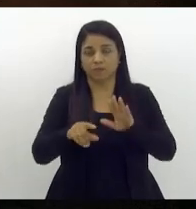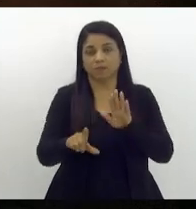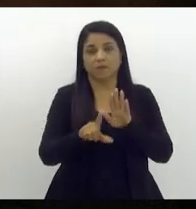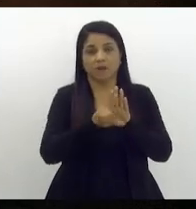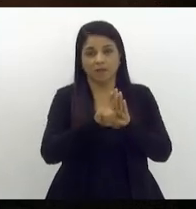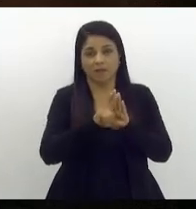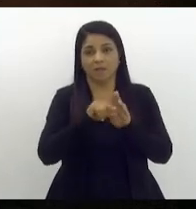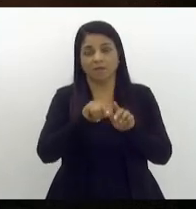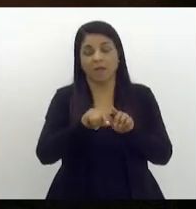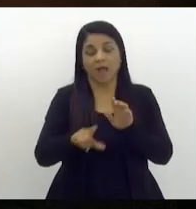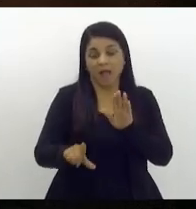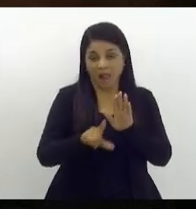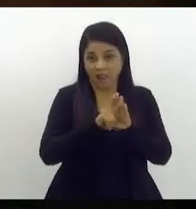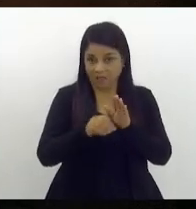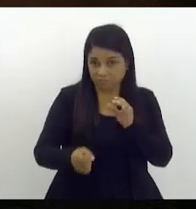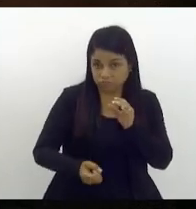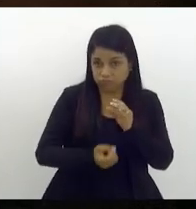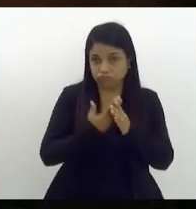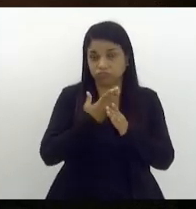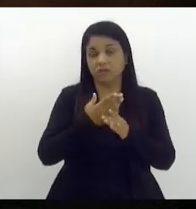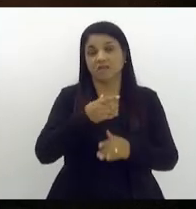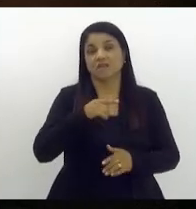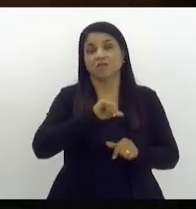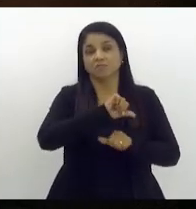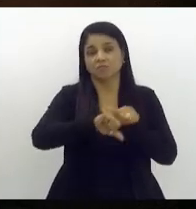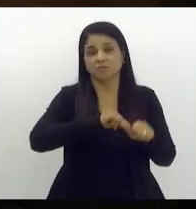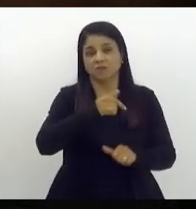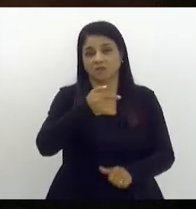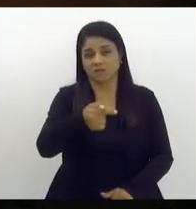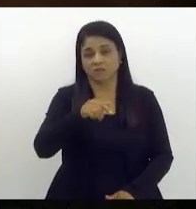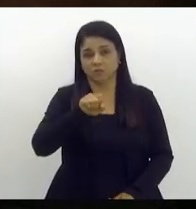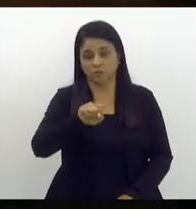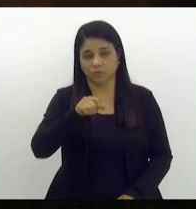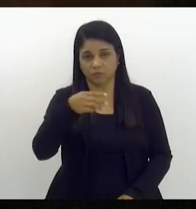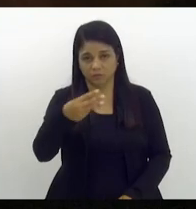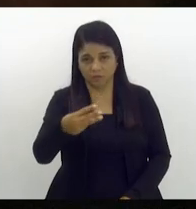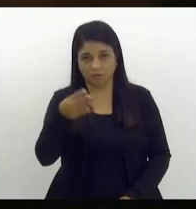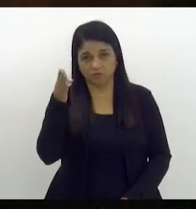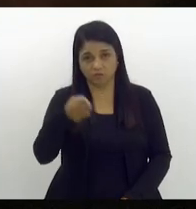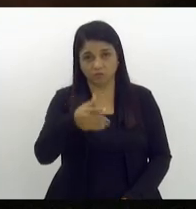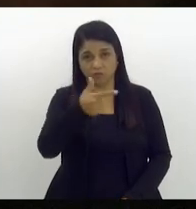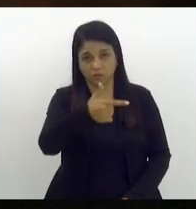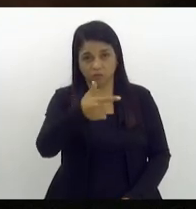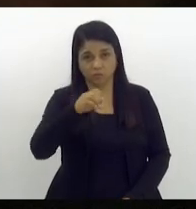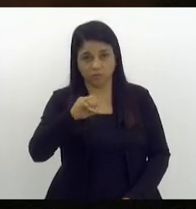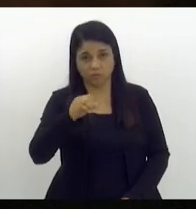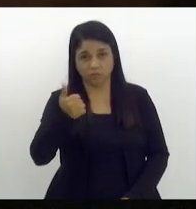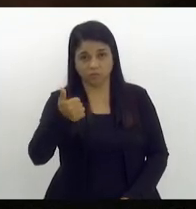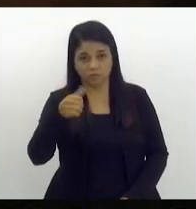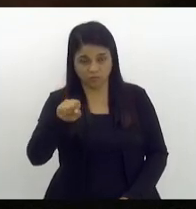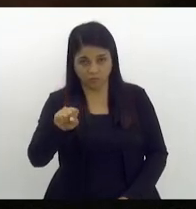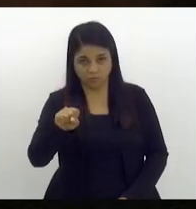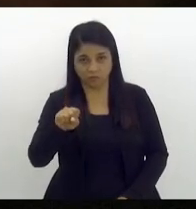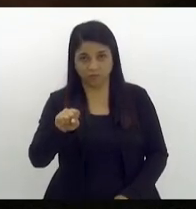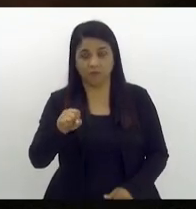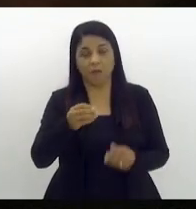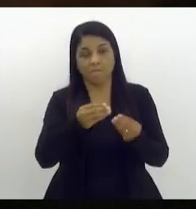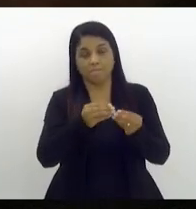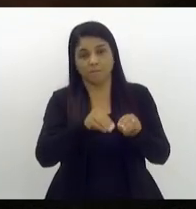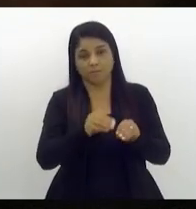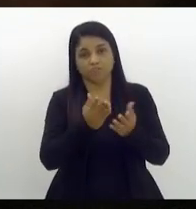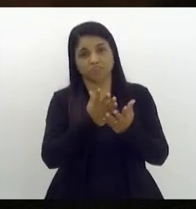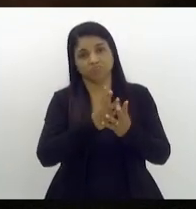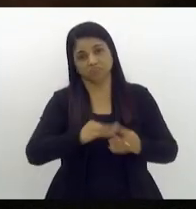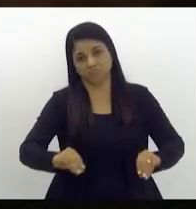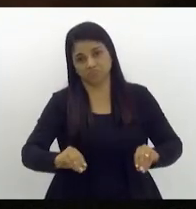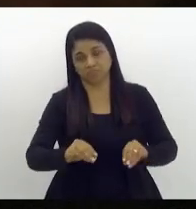alterando uma lei 783 de 2018. Então, essa prejudicabilidade acaba, né? Devido a essa